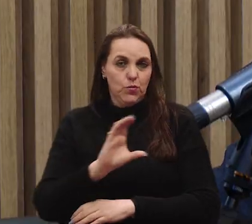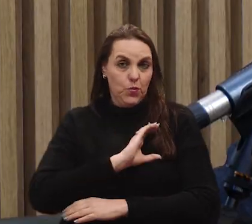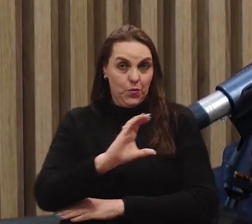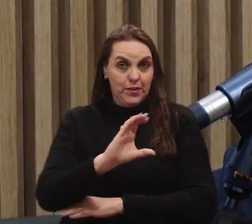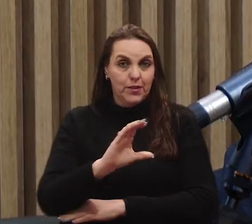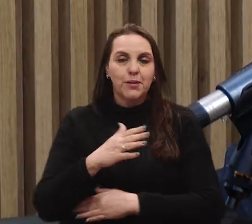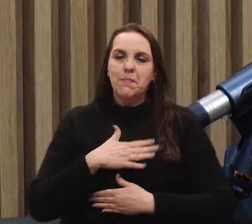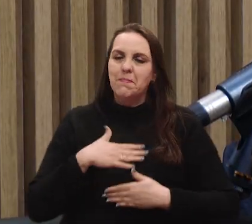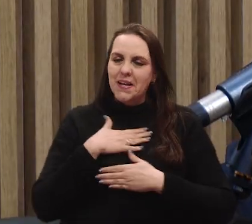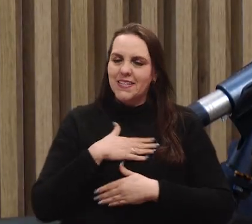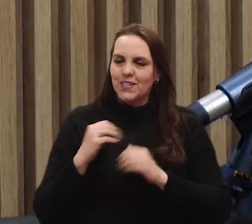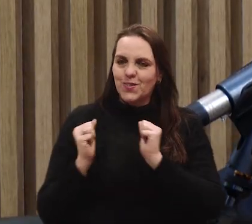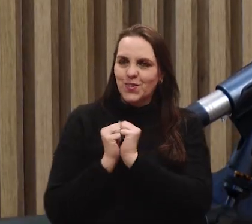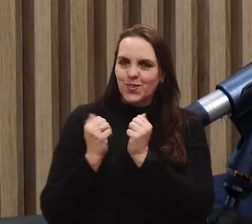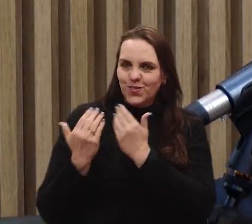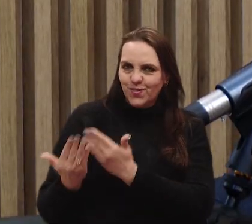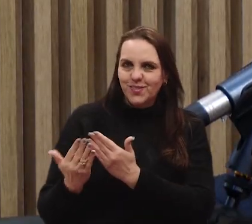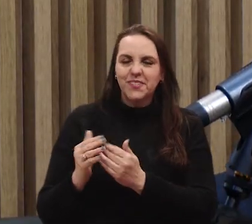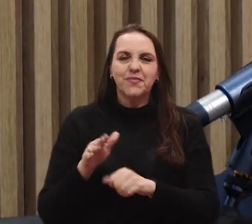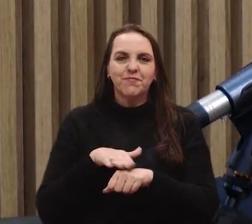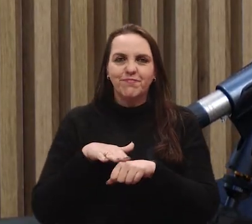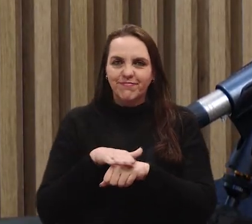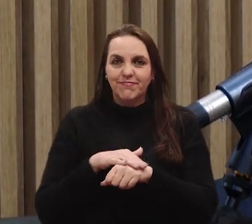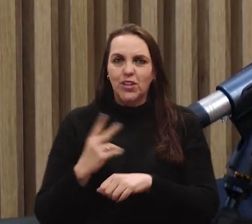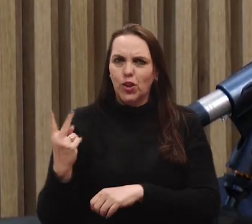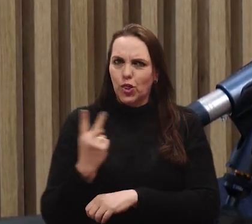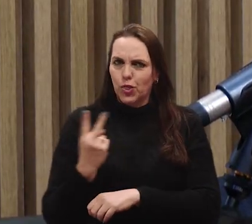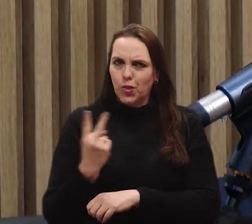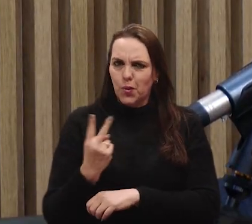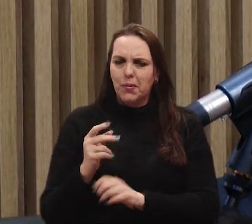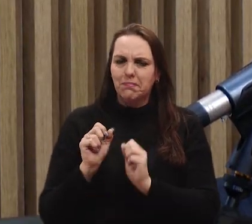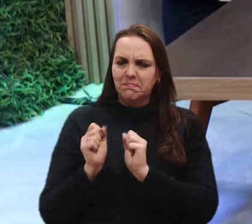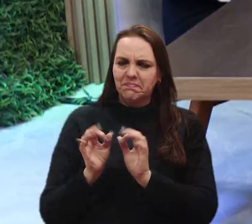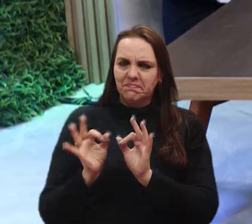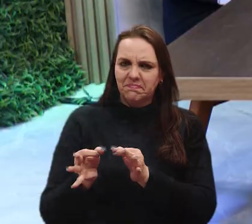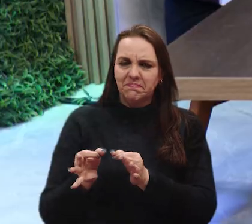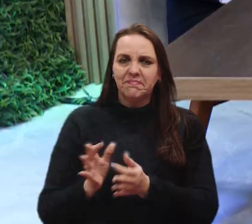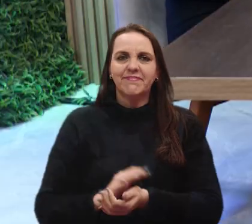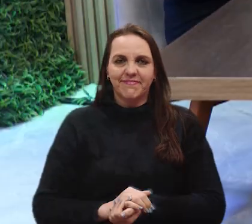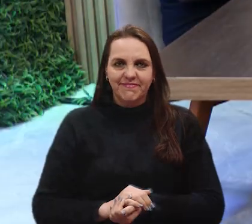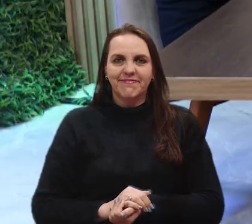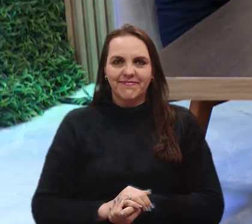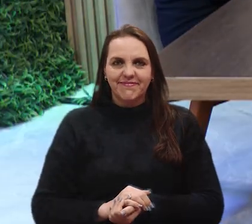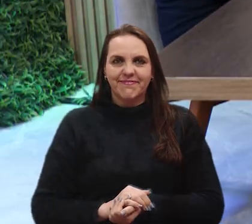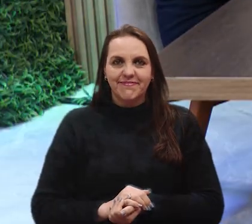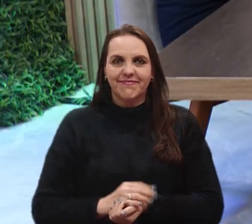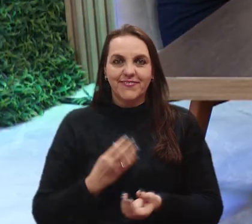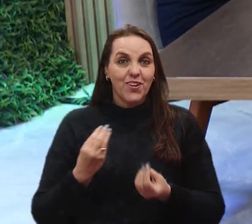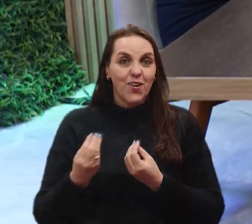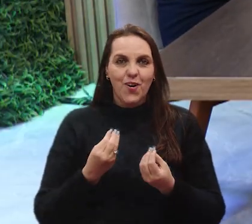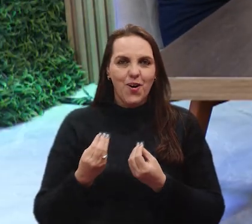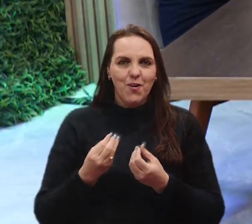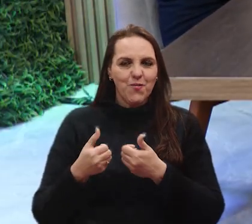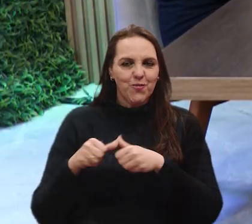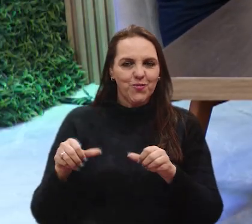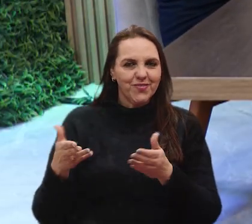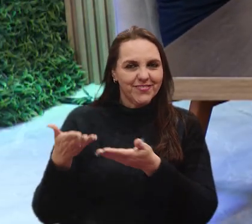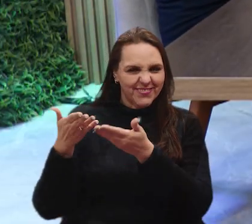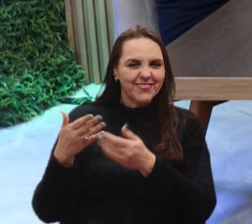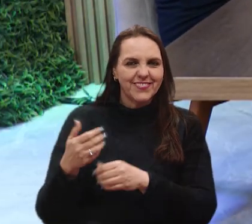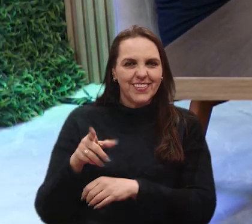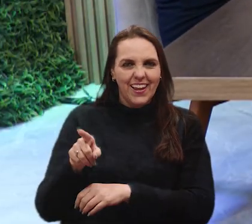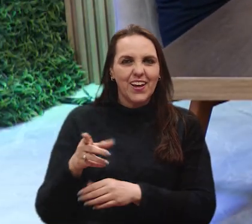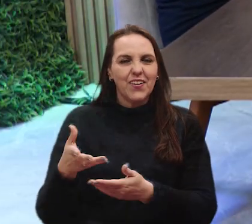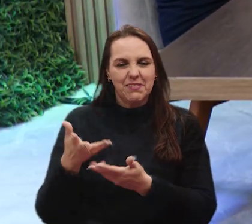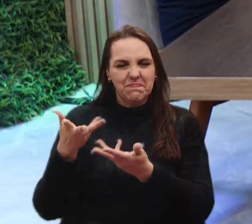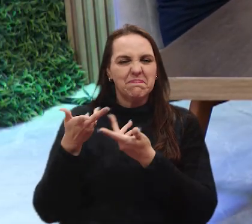prazer estar aqui na tua companhia, então, pra gente conversar com uma dupla hoje. Forte hoje, Não, né? tô aprendendo com o mestre, agora ele tá lá, né? Então, o Jair é um cara